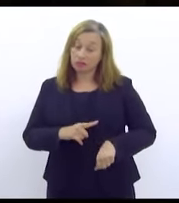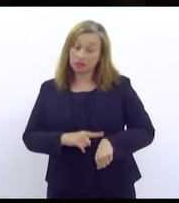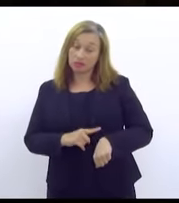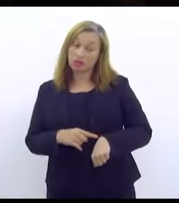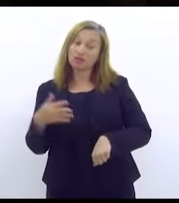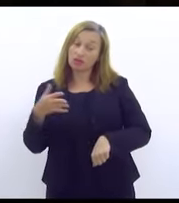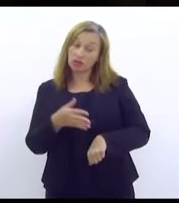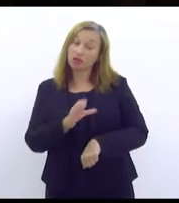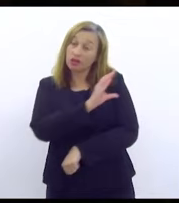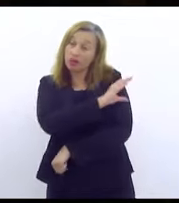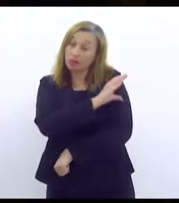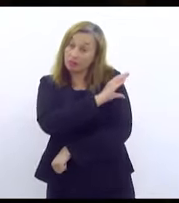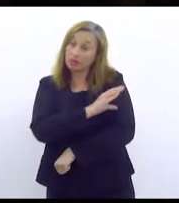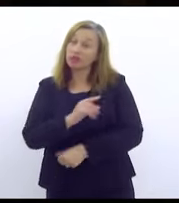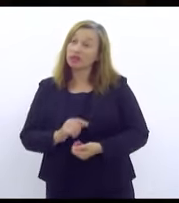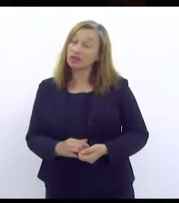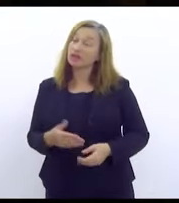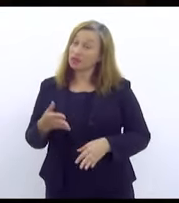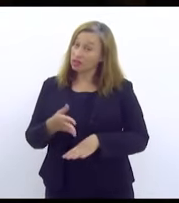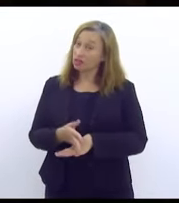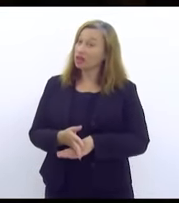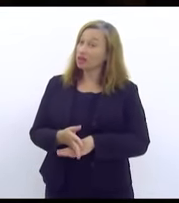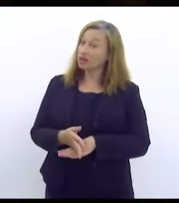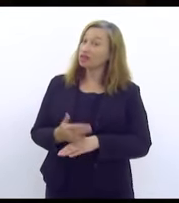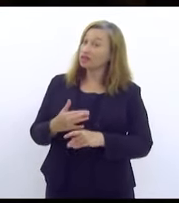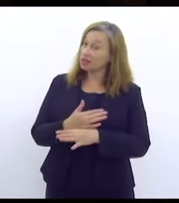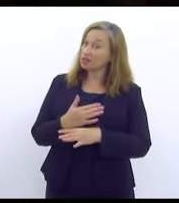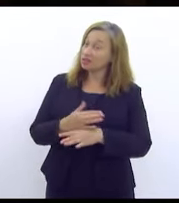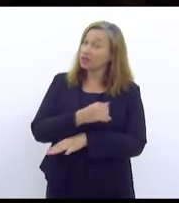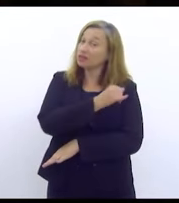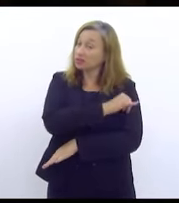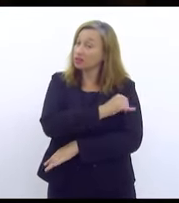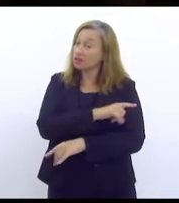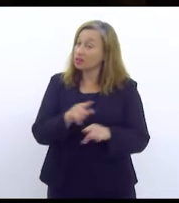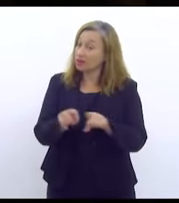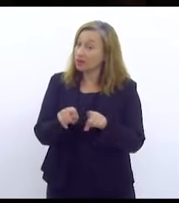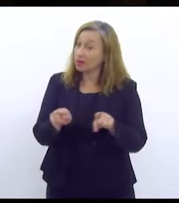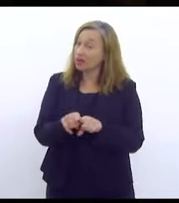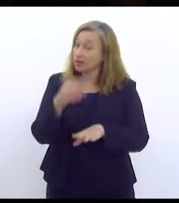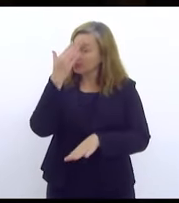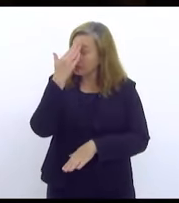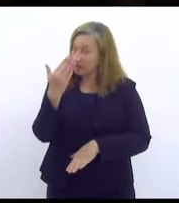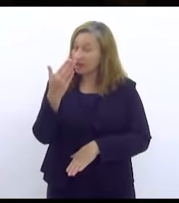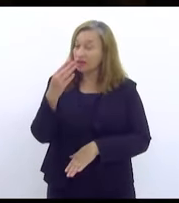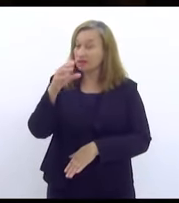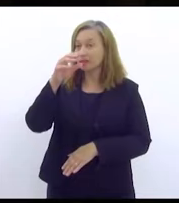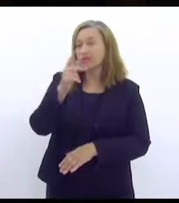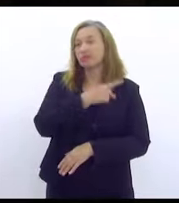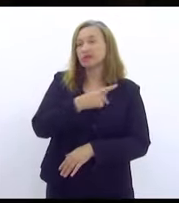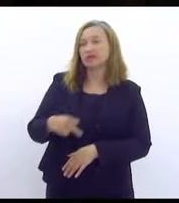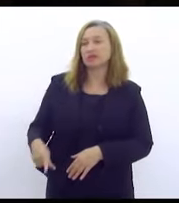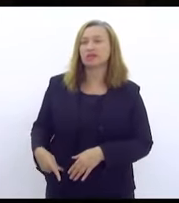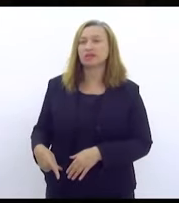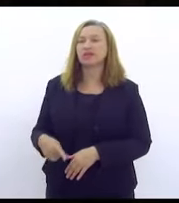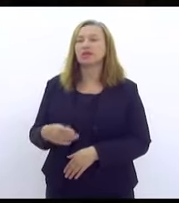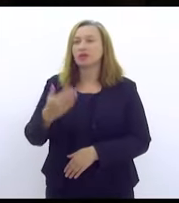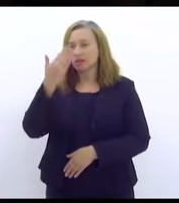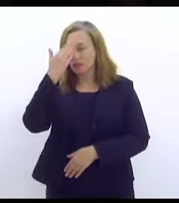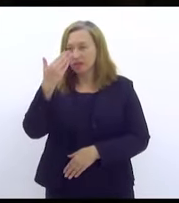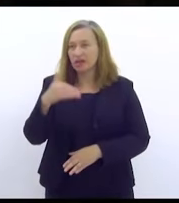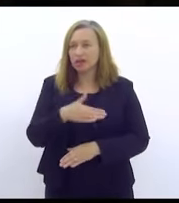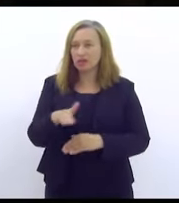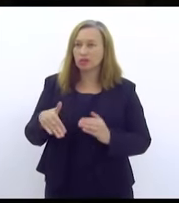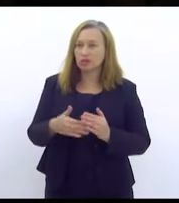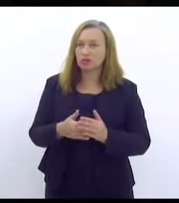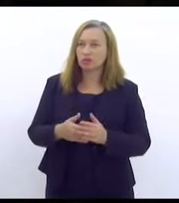em Campos. A hora vai chegar na cidade do Rio de Janeiro também. Muito obrigado, presidente, e muito obrigado a todos